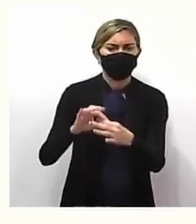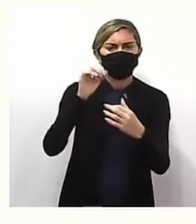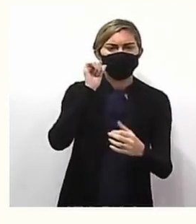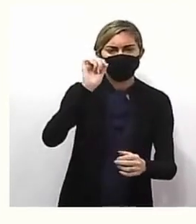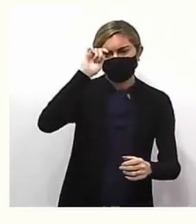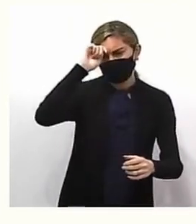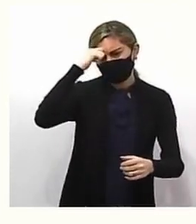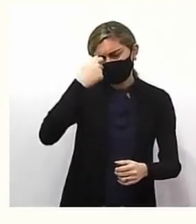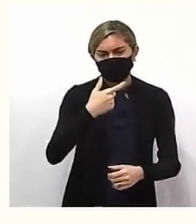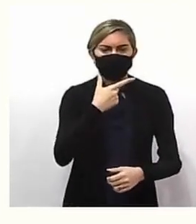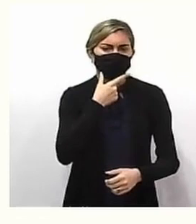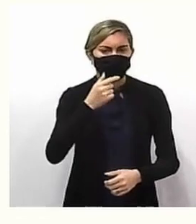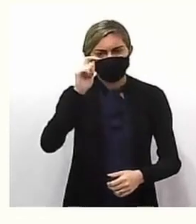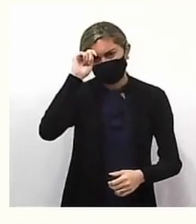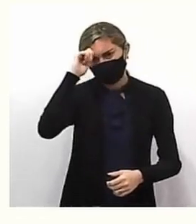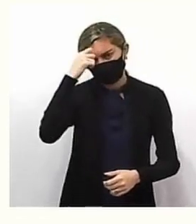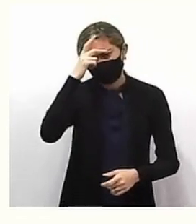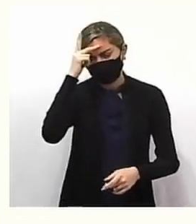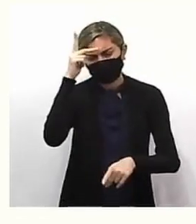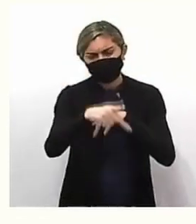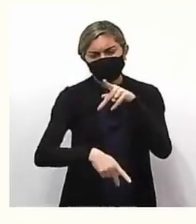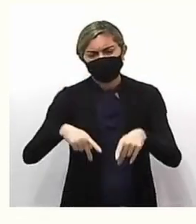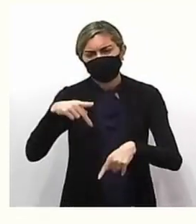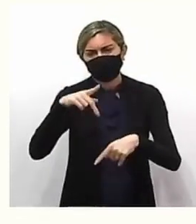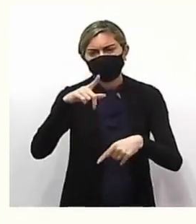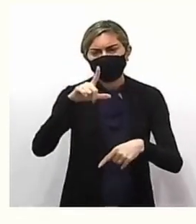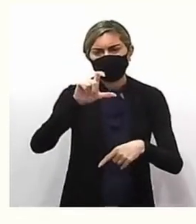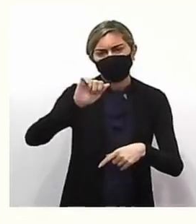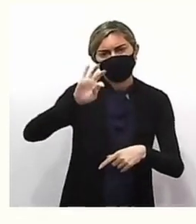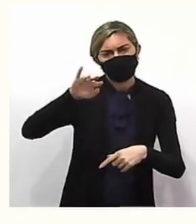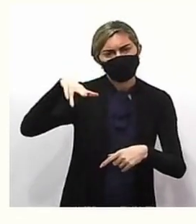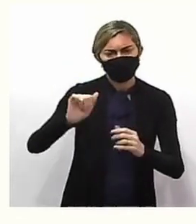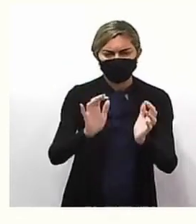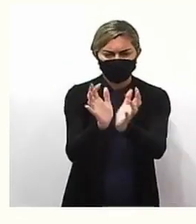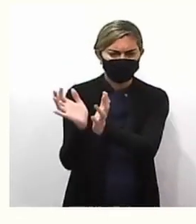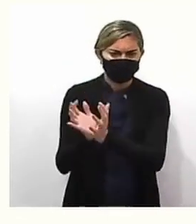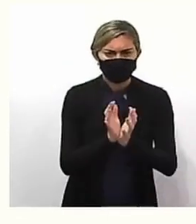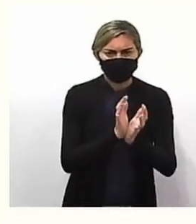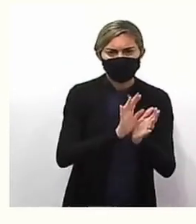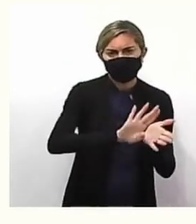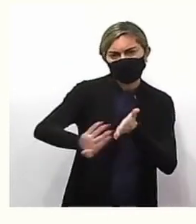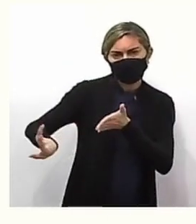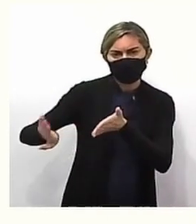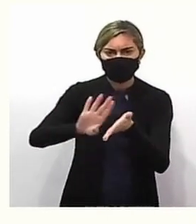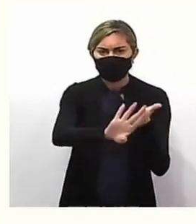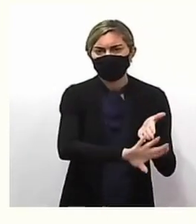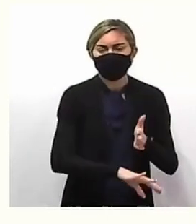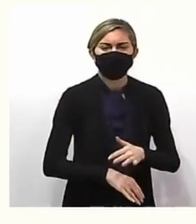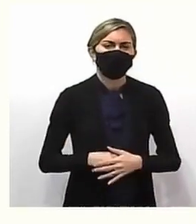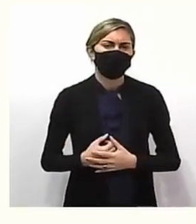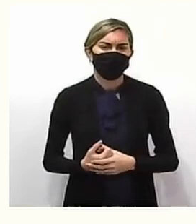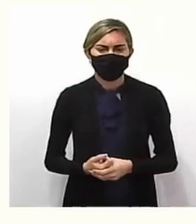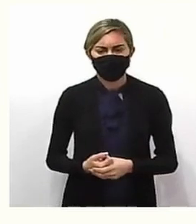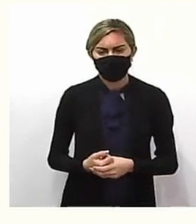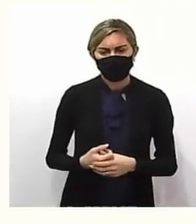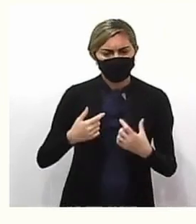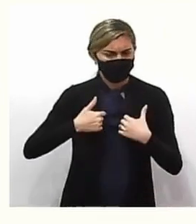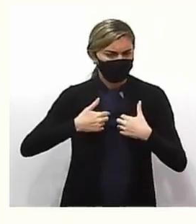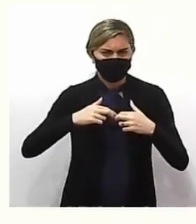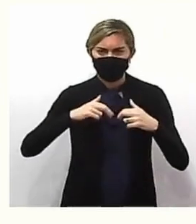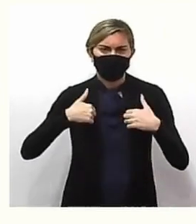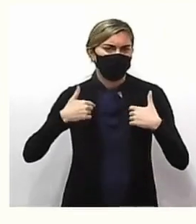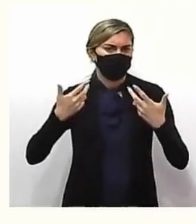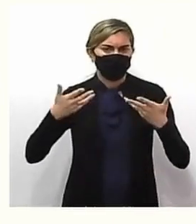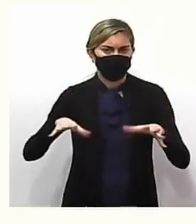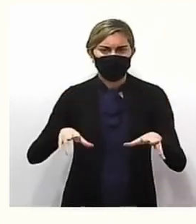negras, homens negros, pessoas latinas, muitos grupos ficaram de fora dela. Eu não quero